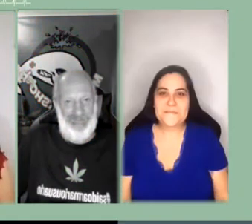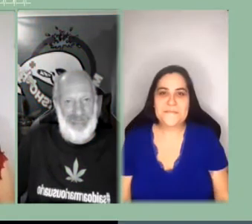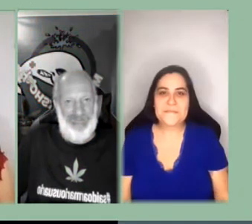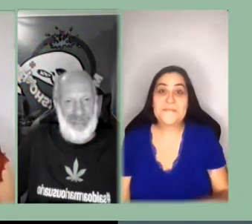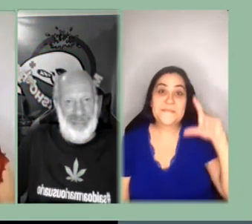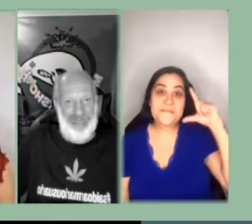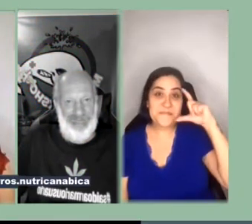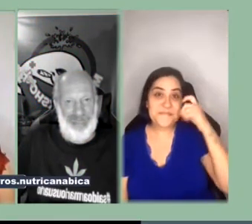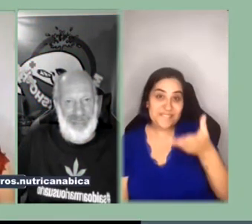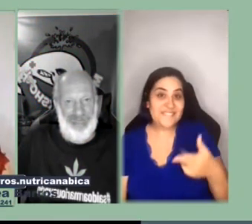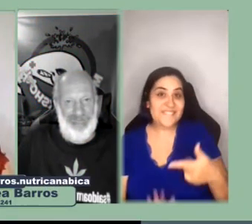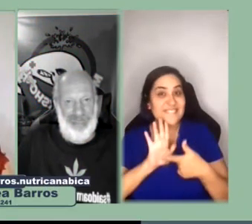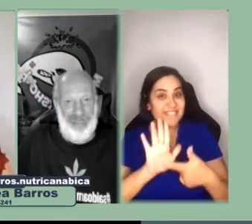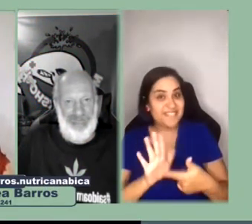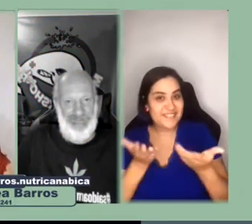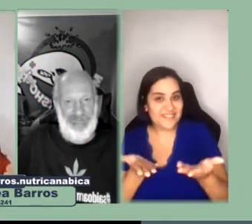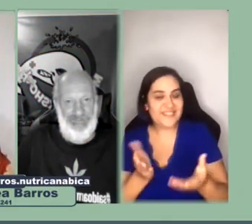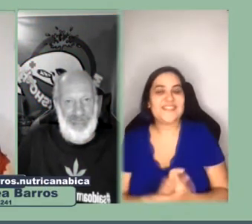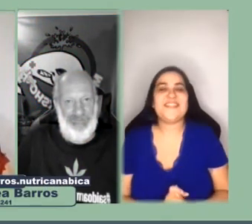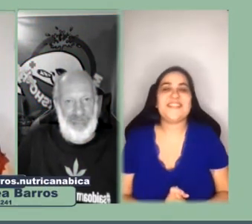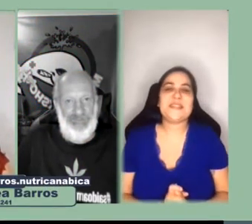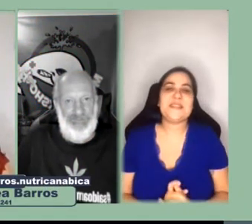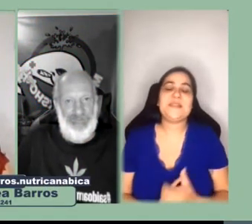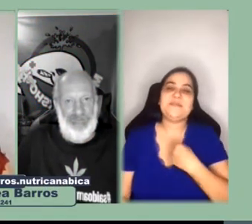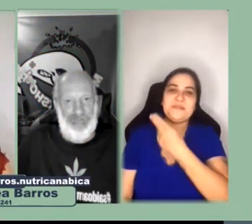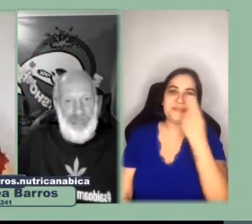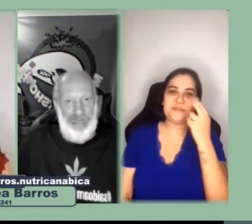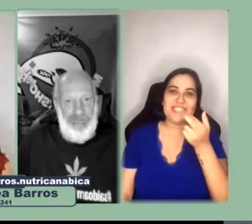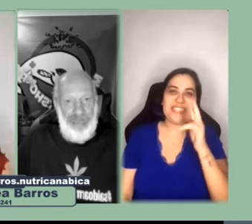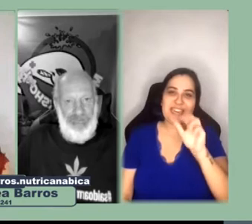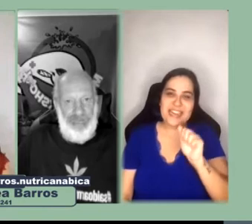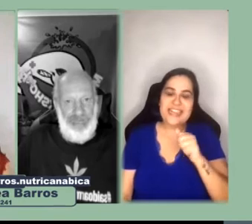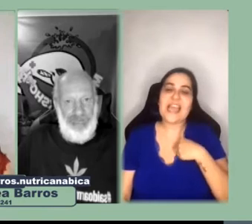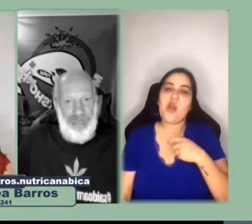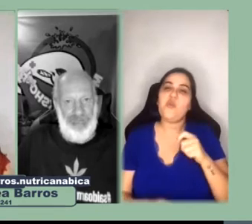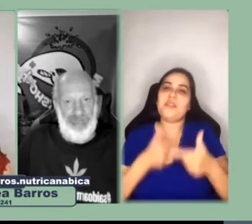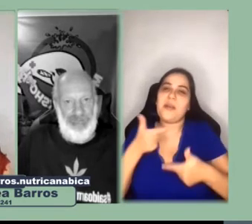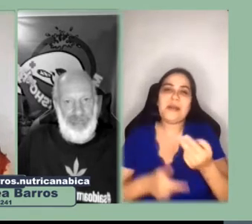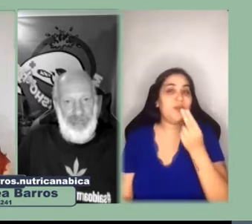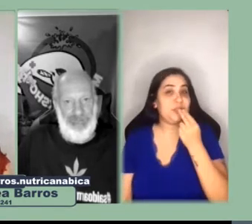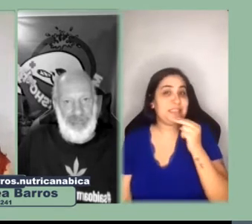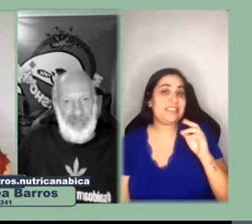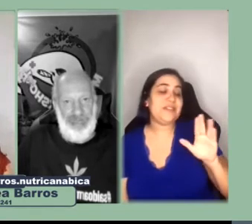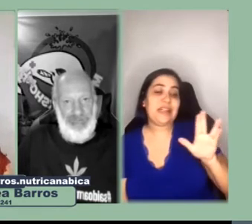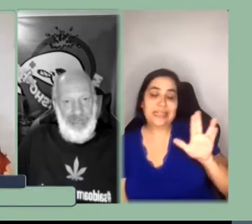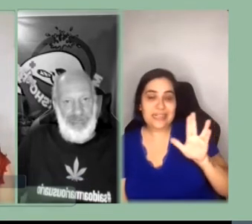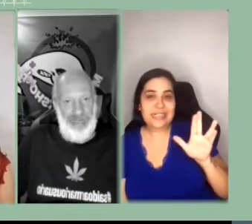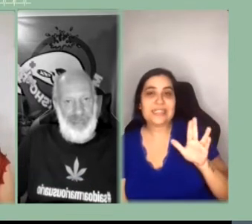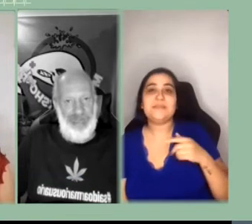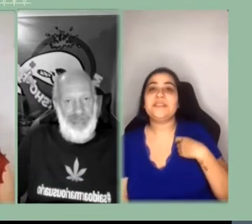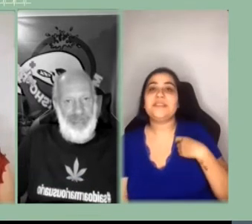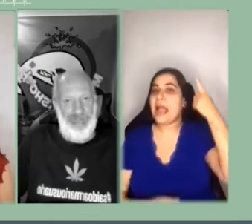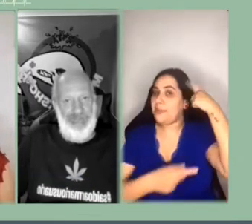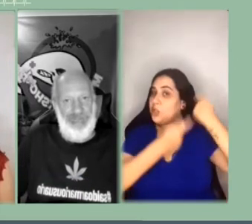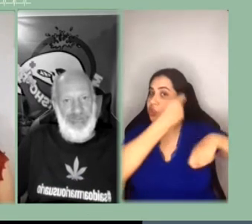Eu sou Andréa Barros, sou nutricionista canábica, né? E eu estou com o cabelo escovado, meu cabelo é cacheado, mas está